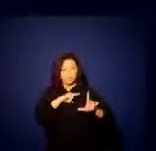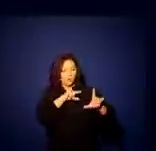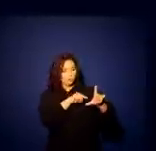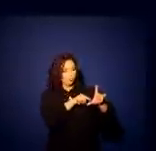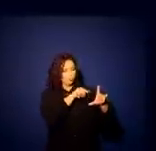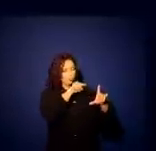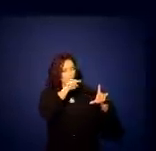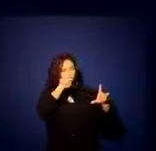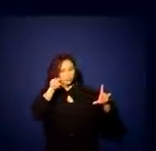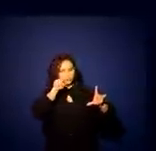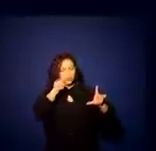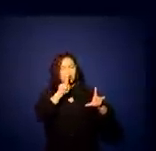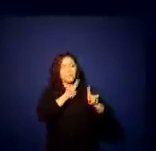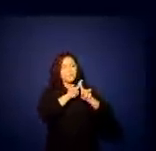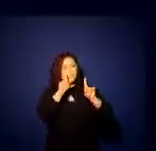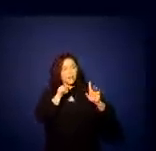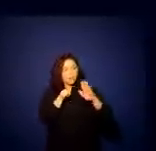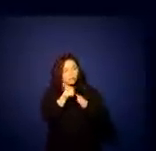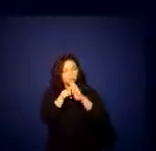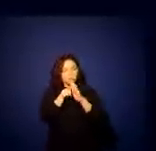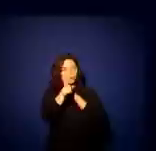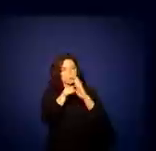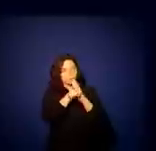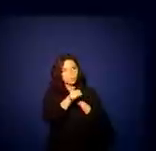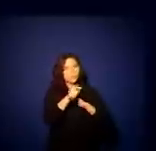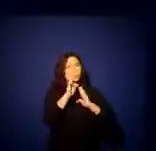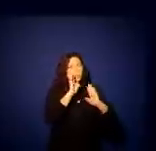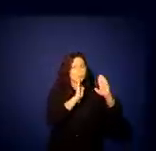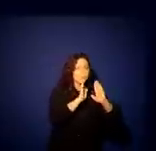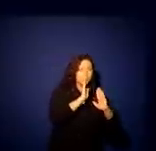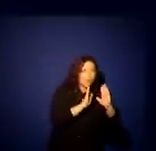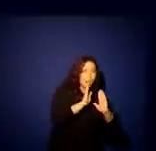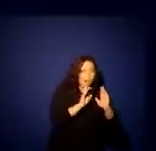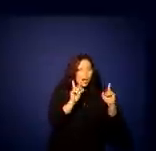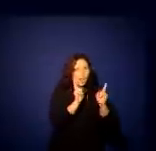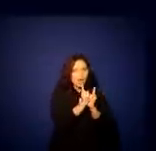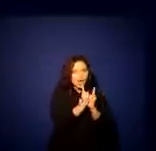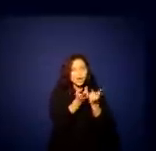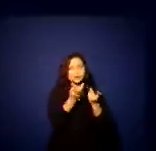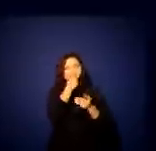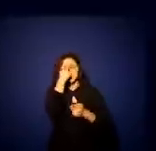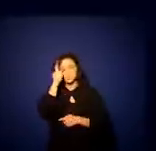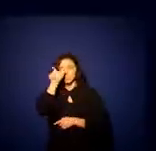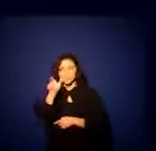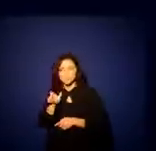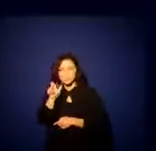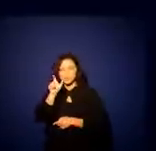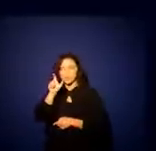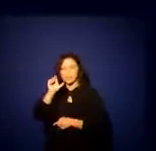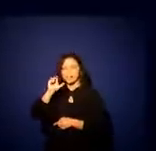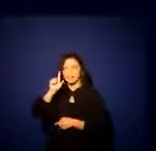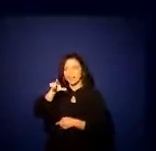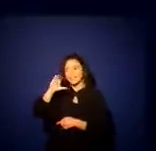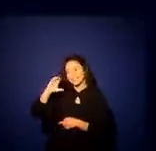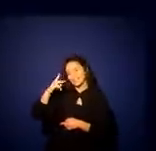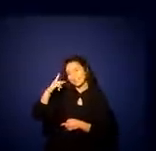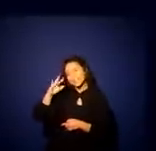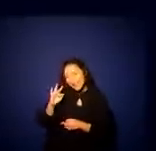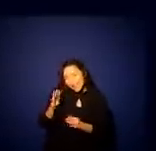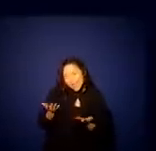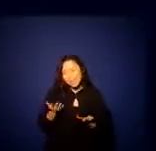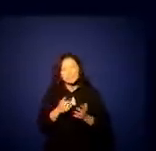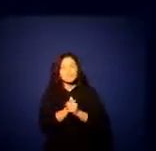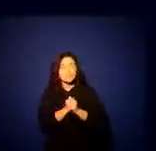esporte conta muito com investidor de mais curto prazo a pessoa física e esse a medida que ficou mais longe